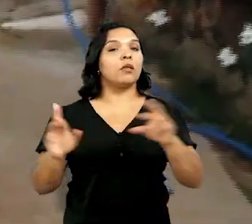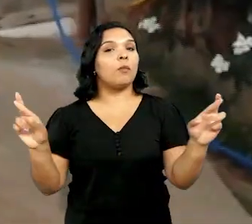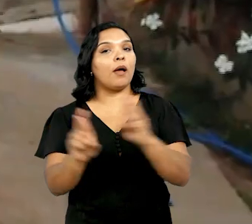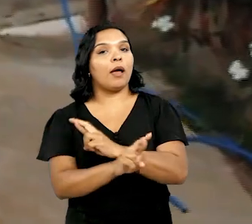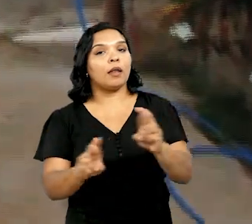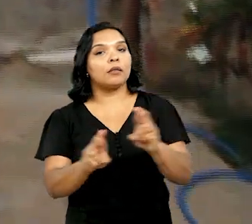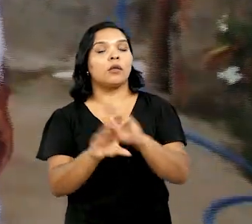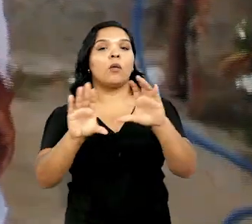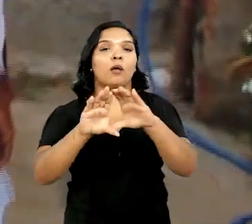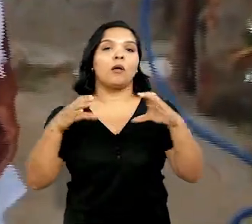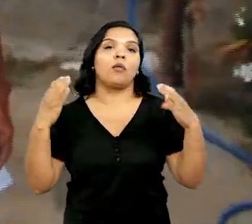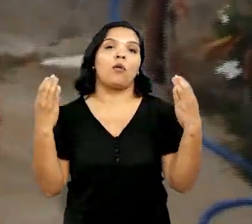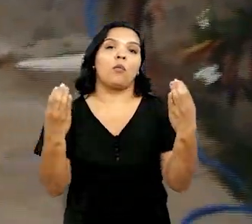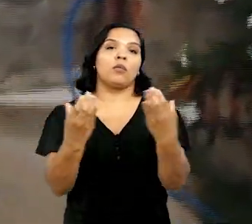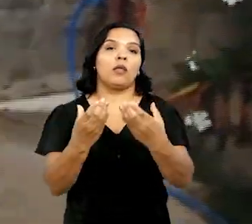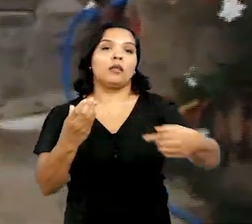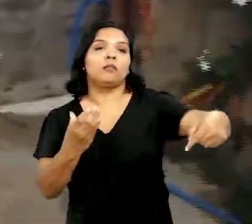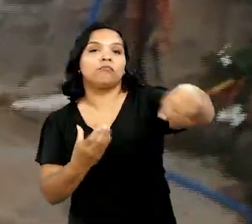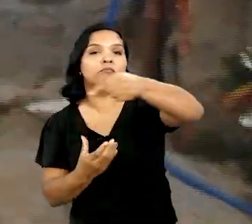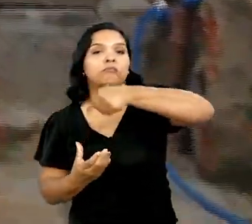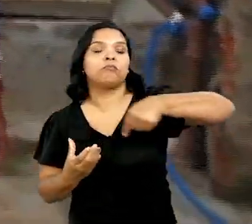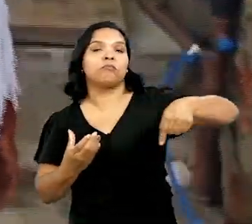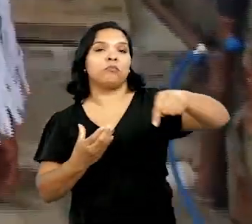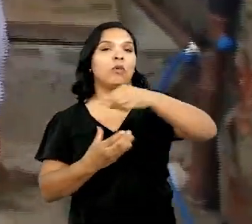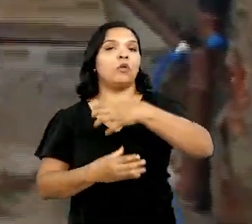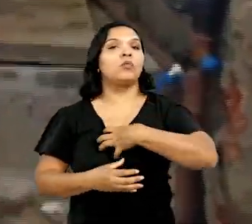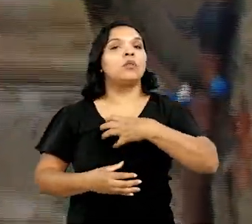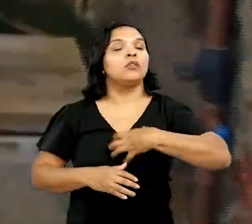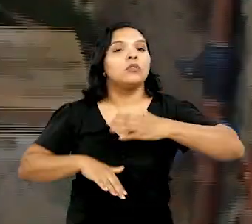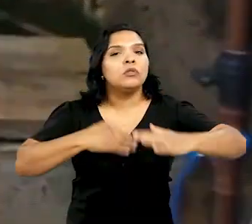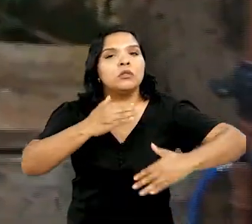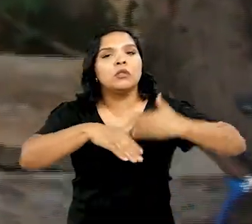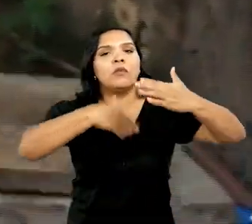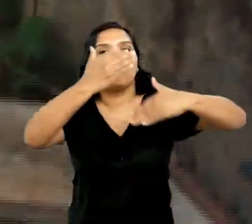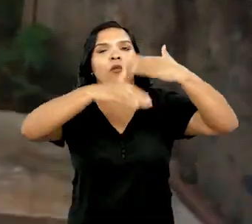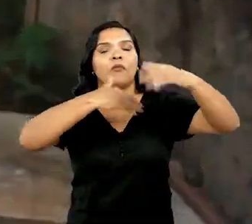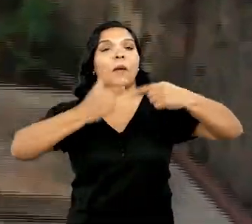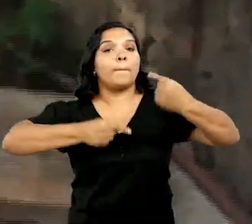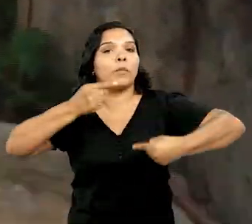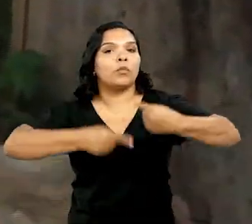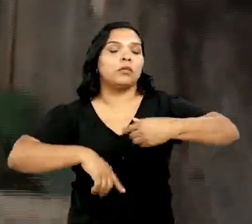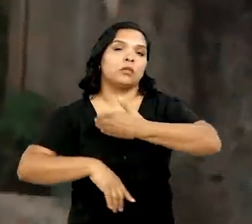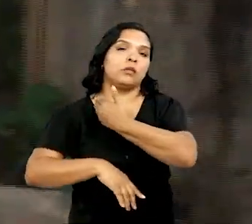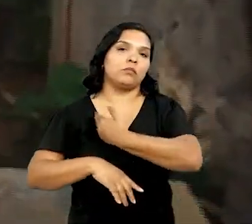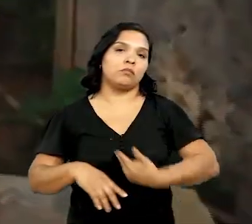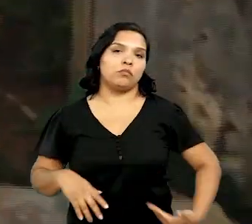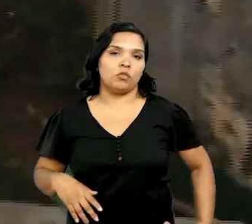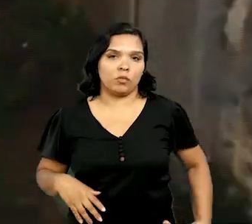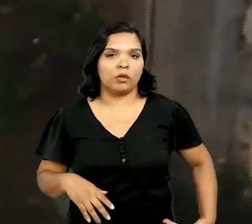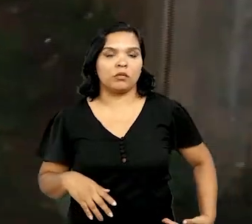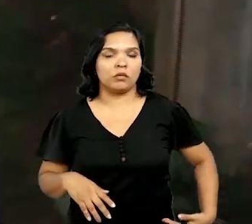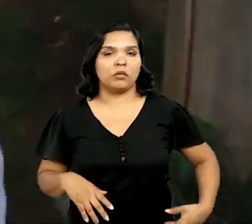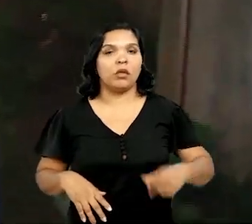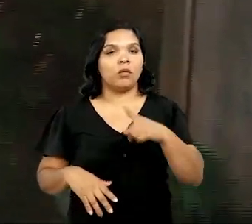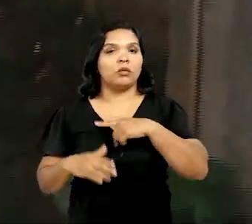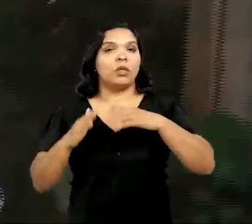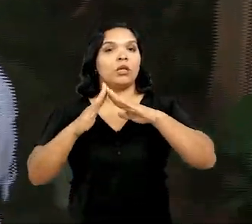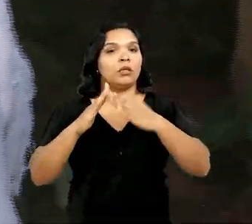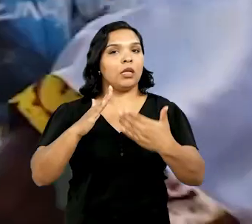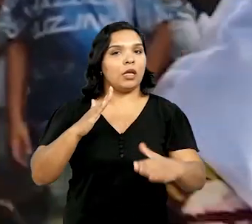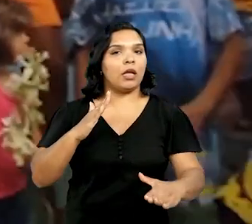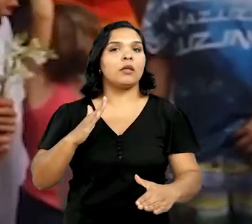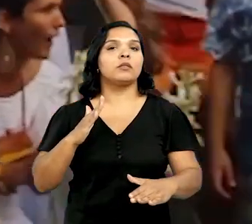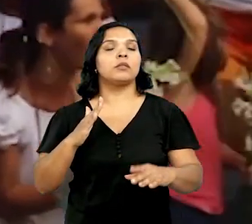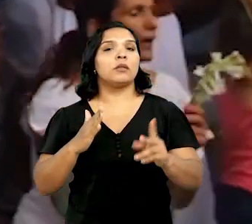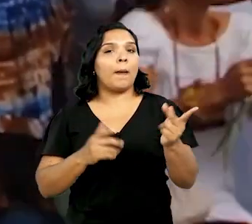tinham uma relação com a comunidade do seu entorno, no sentido de desenvolver políticas públicas. Então, tem terreiros